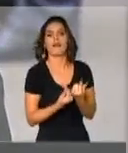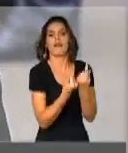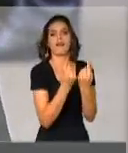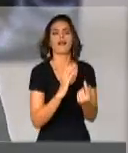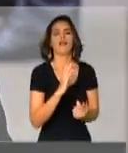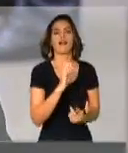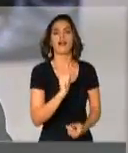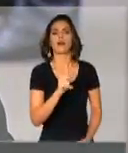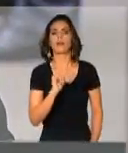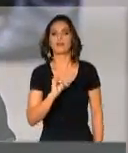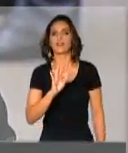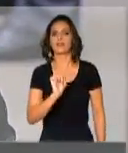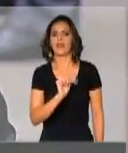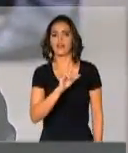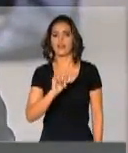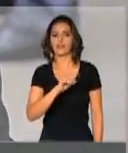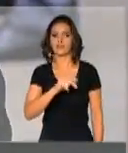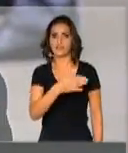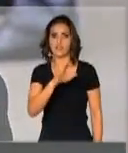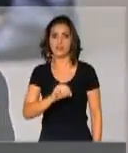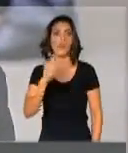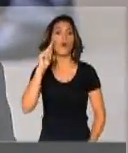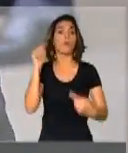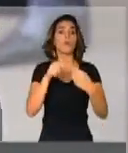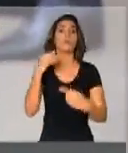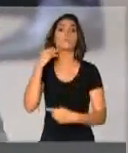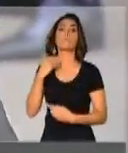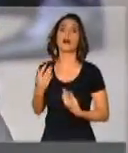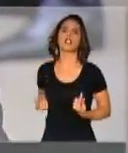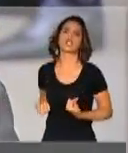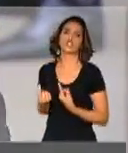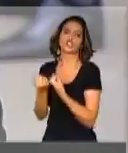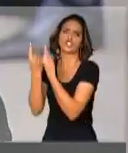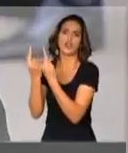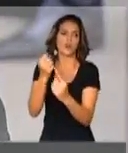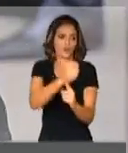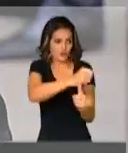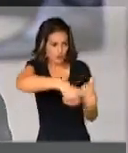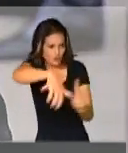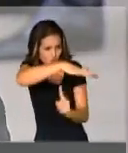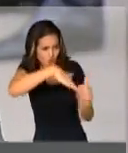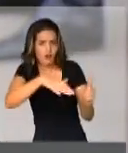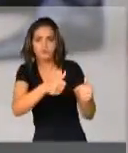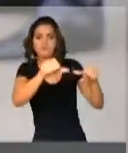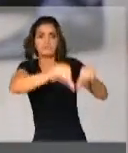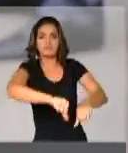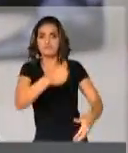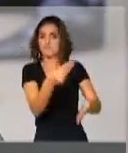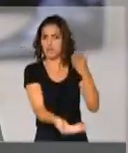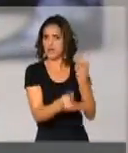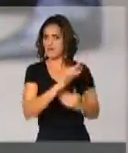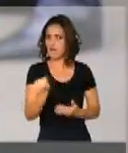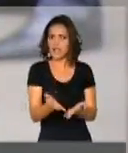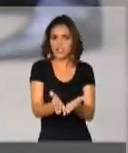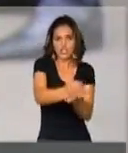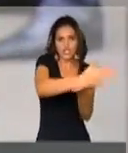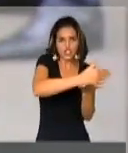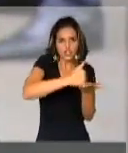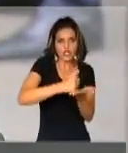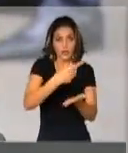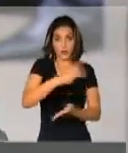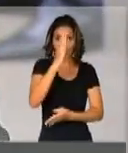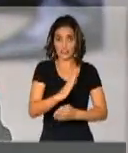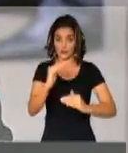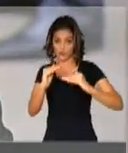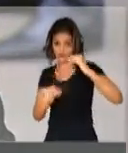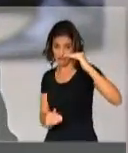para fazer com que os bancos ganhem dinheiro. Acabar com o sistema social da Previdência. Acabar com o sistema de repartição. O Brasil é